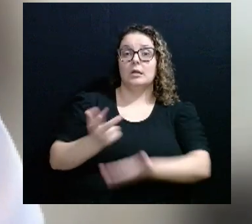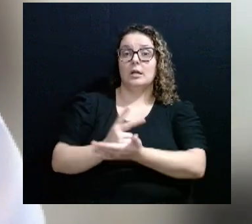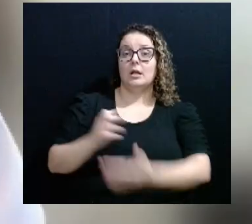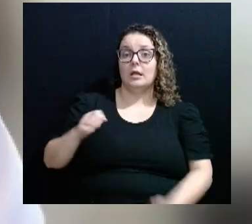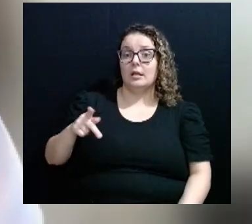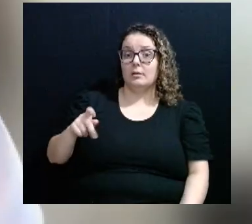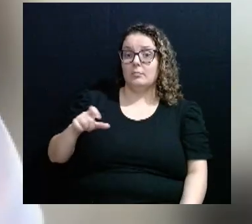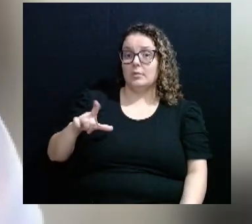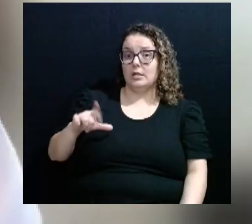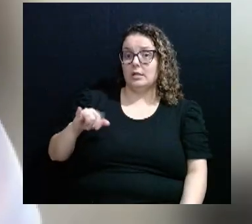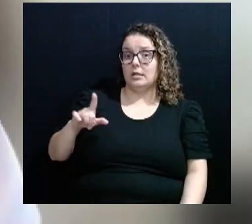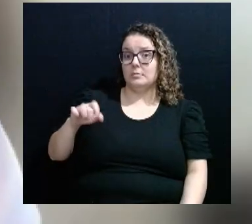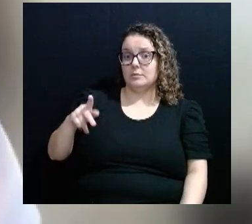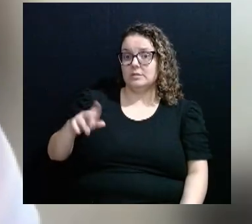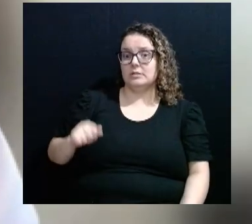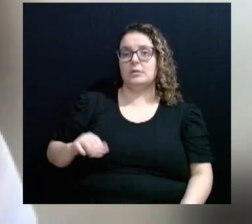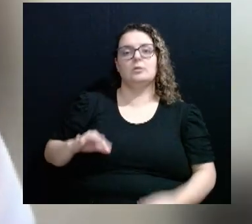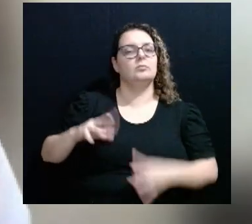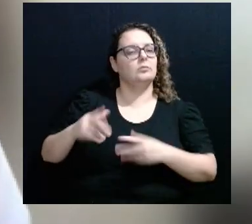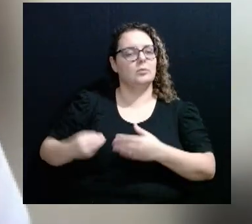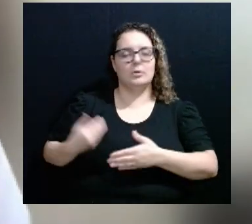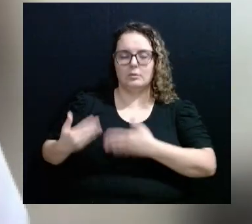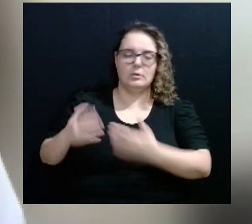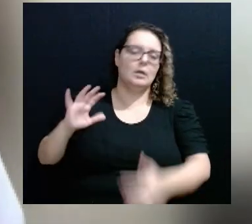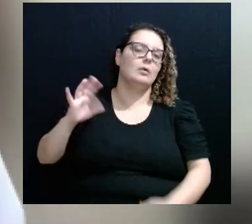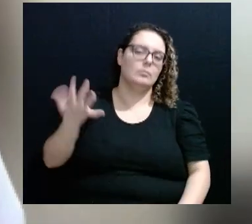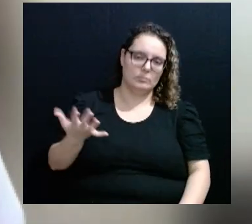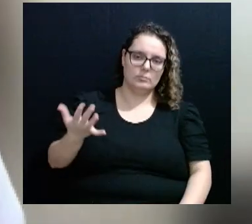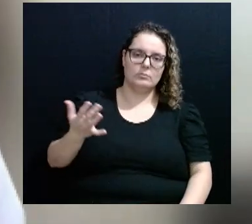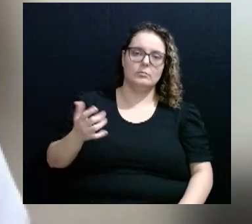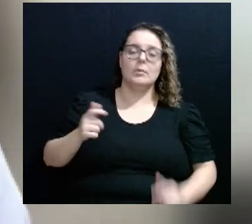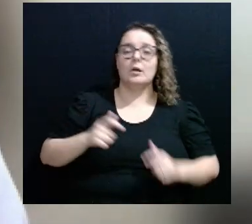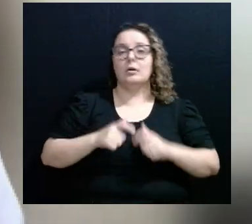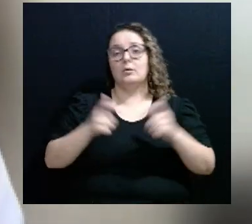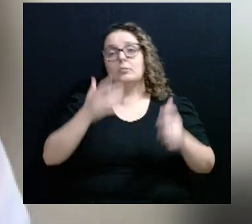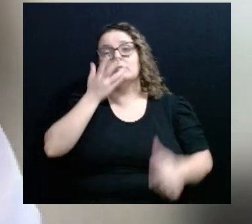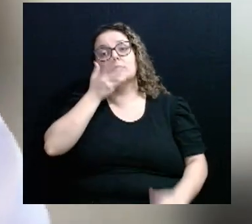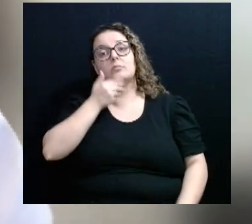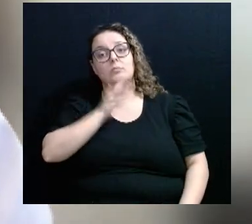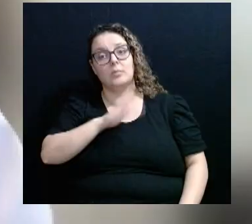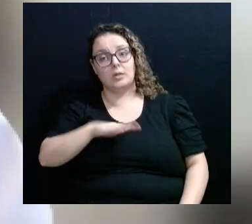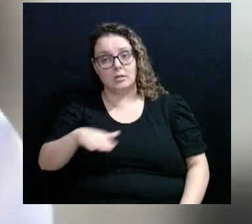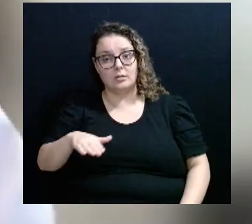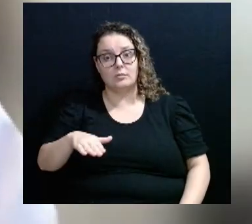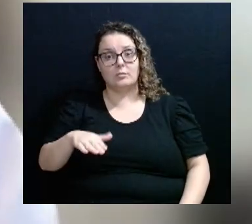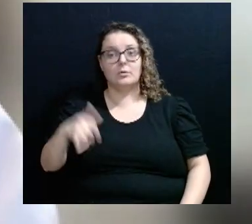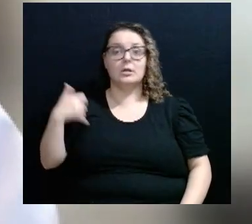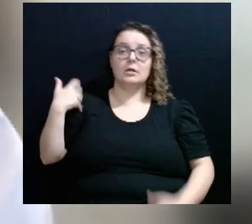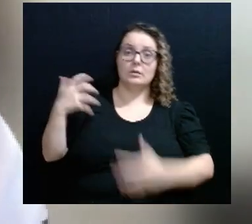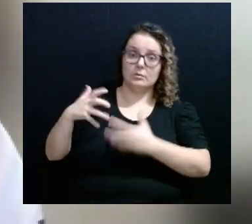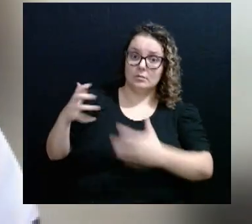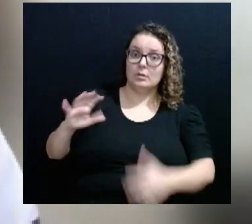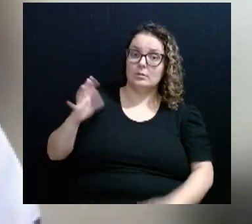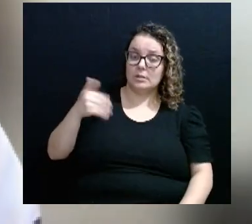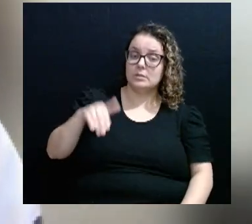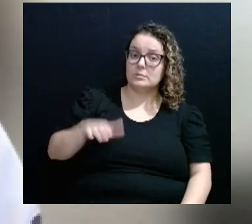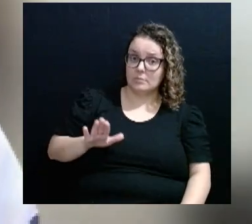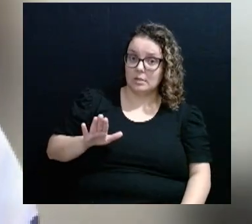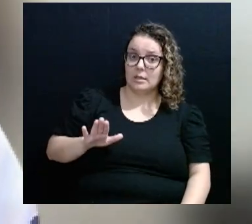epilepsias acontecem ao longo da vida toda, tá? Predomina em crianças e